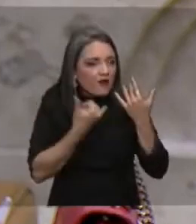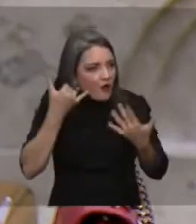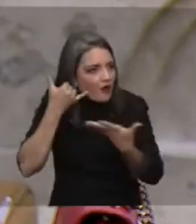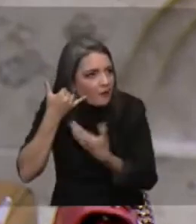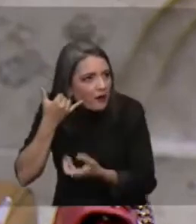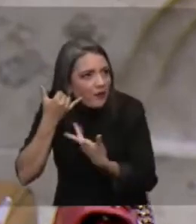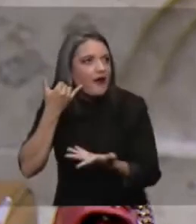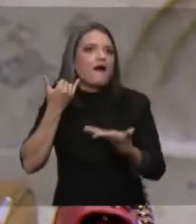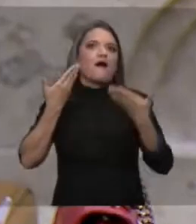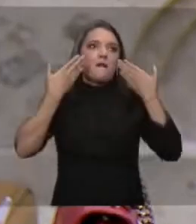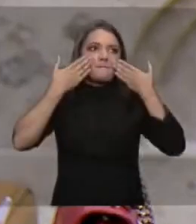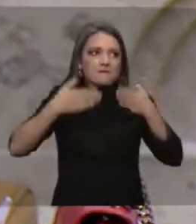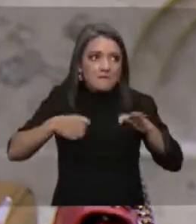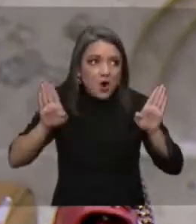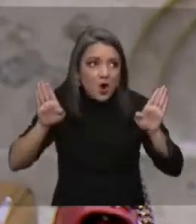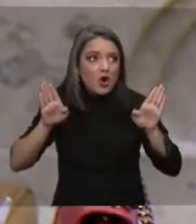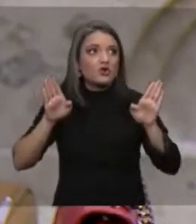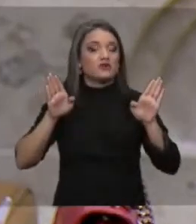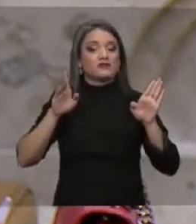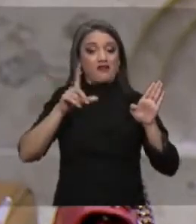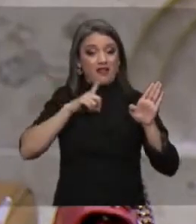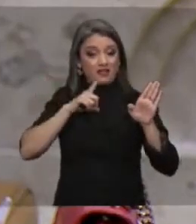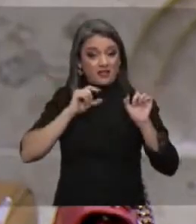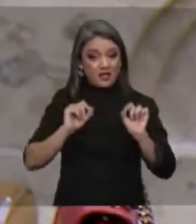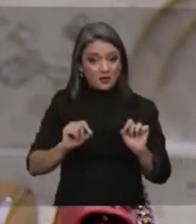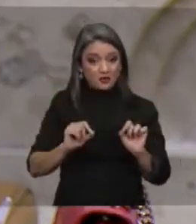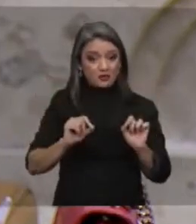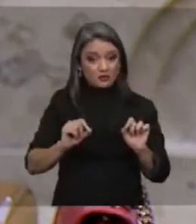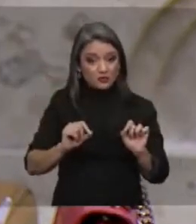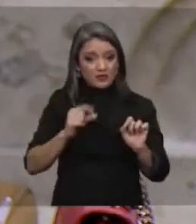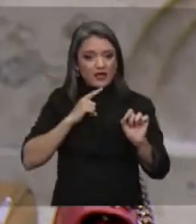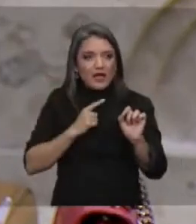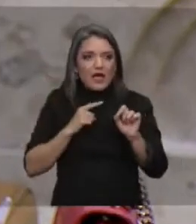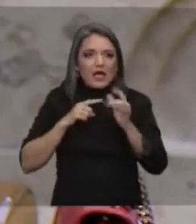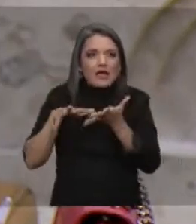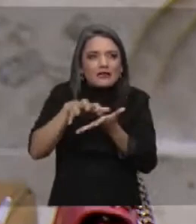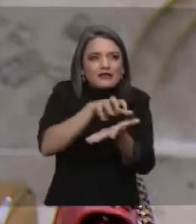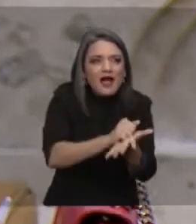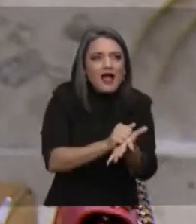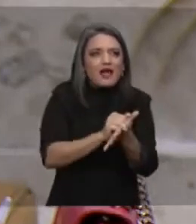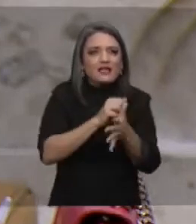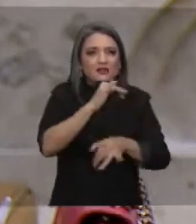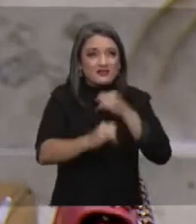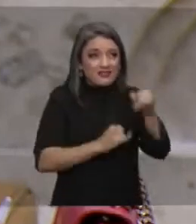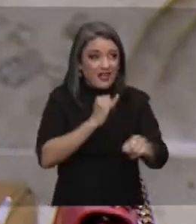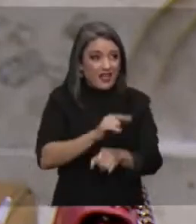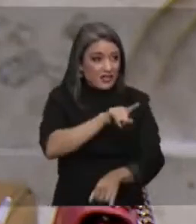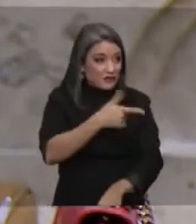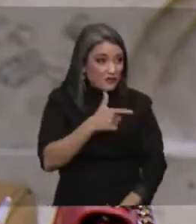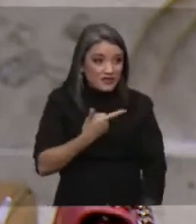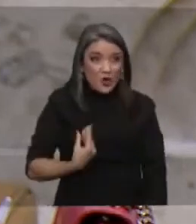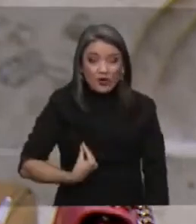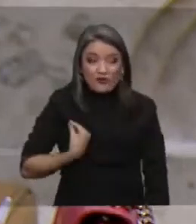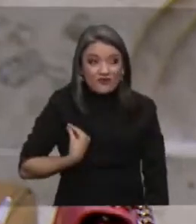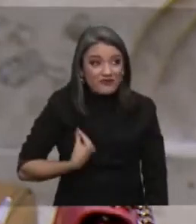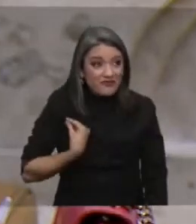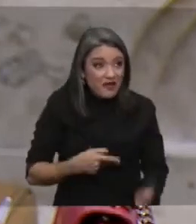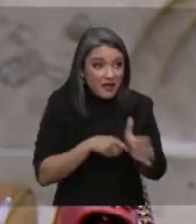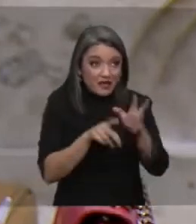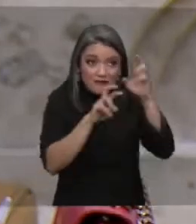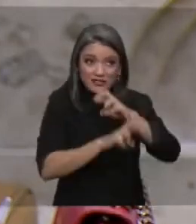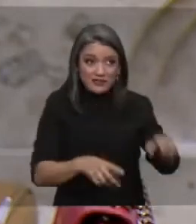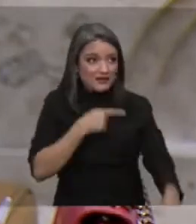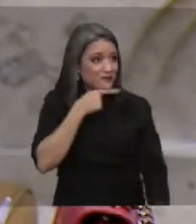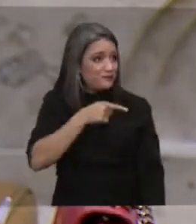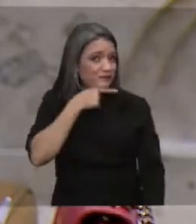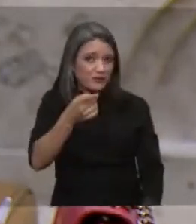se quebrar o seu sigilo de microdados e de internet, você não sobrevive a uma investigação, Moraes,